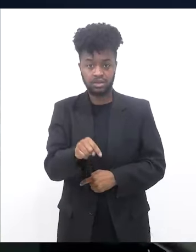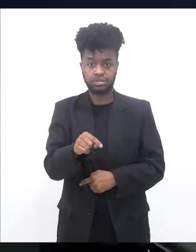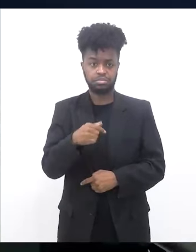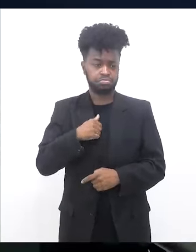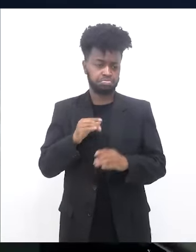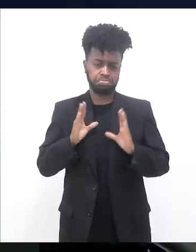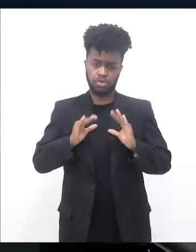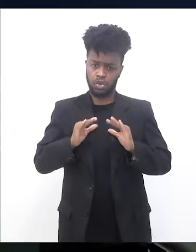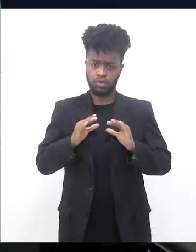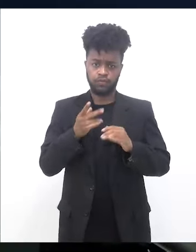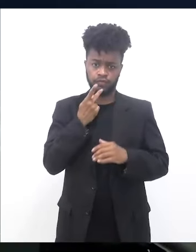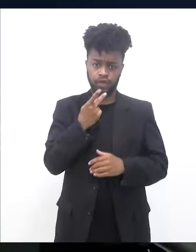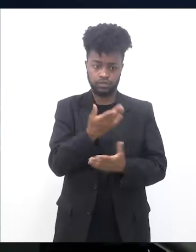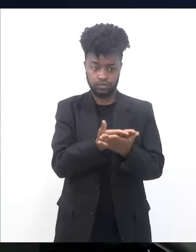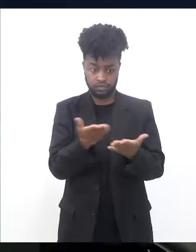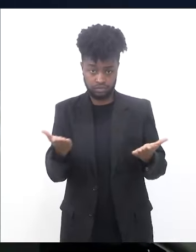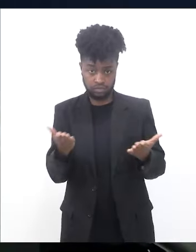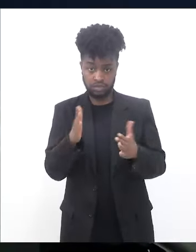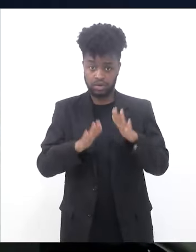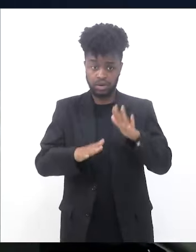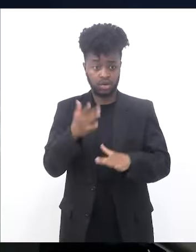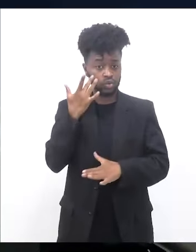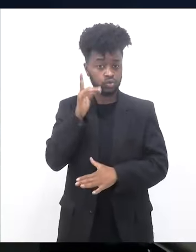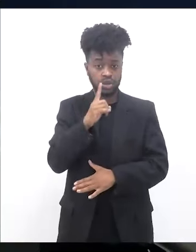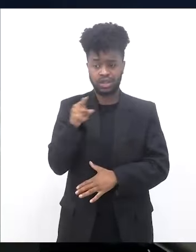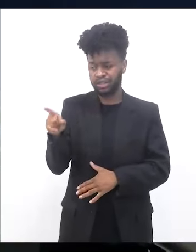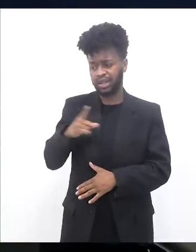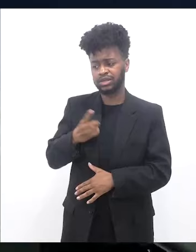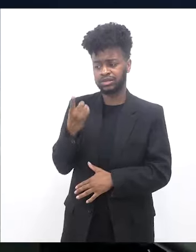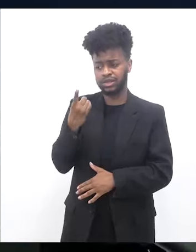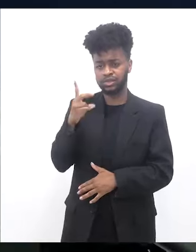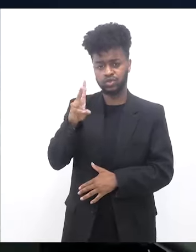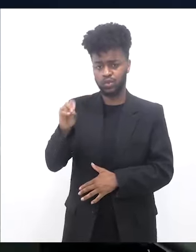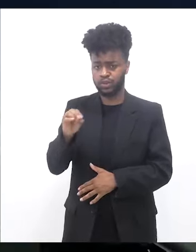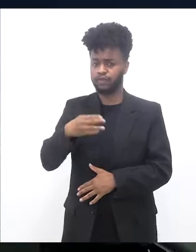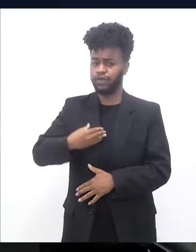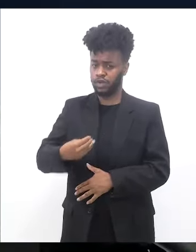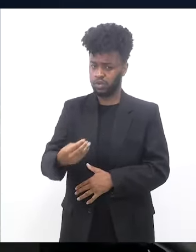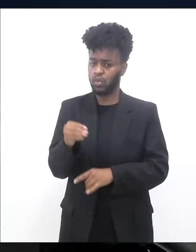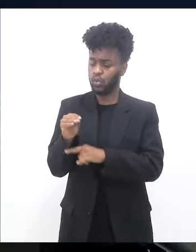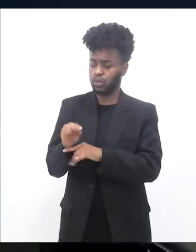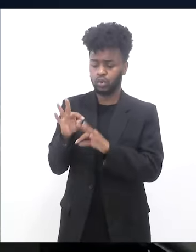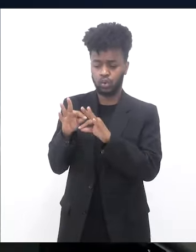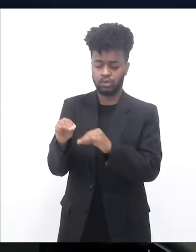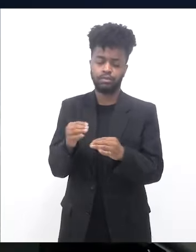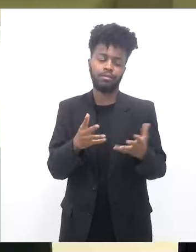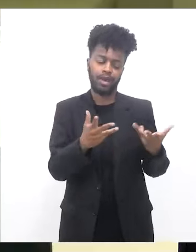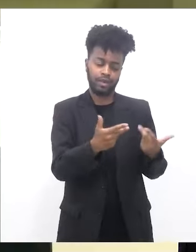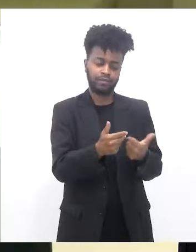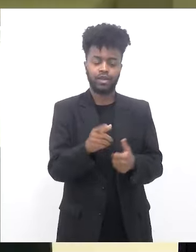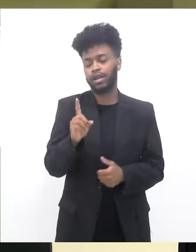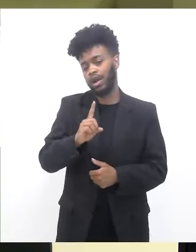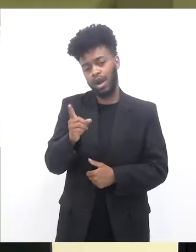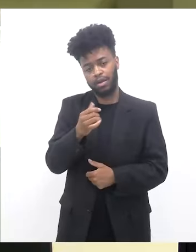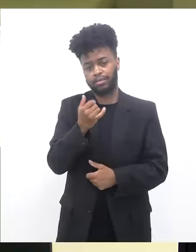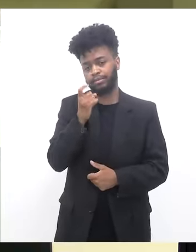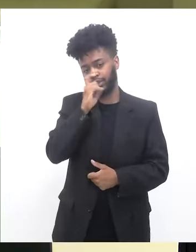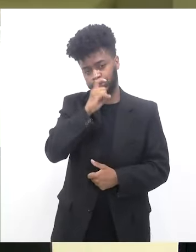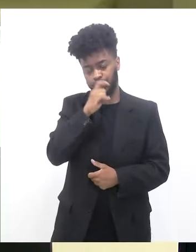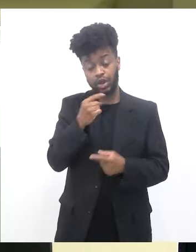estamos falando com você, e talvez vocês não saibam, o Roberto Brizola tem 150 filhos e cuida de todos até hoje. 150 filhos é ótimo.